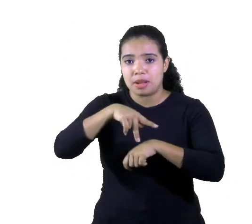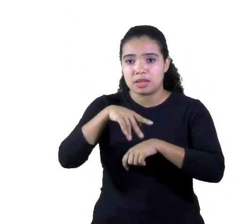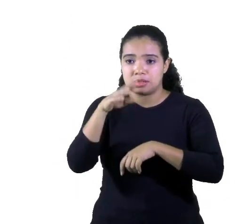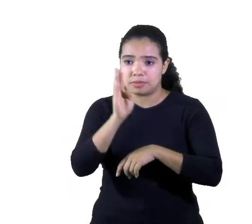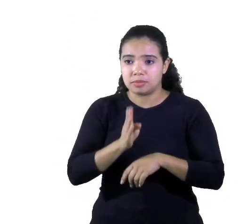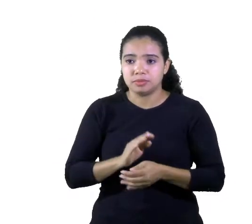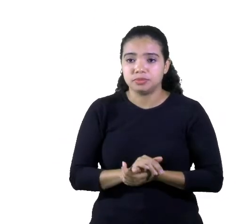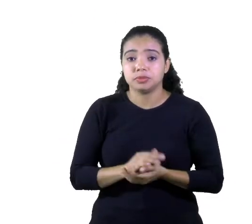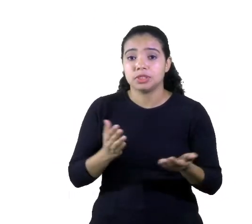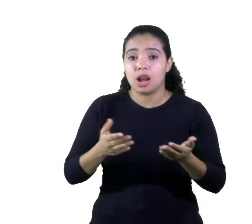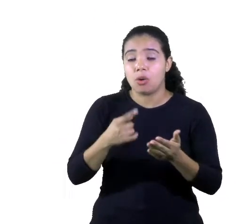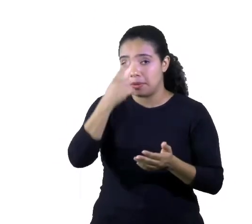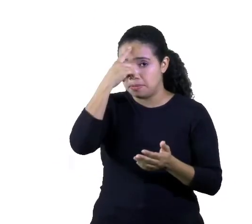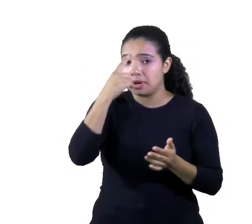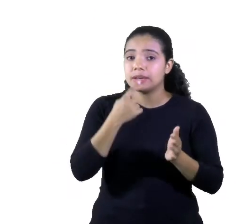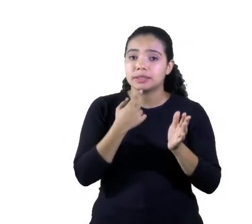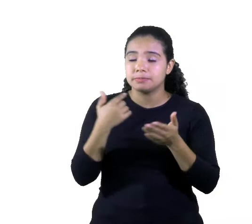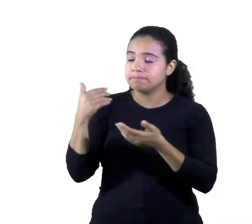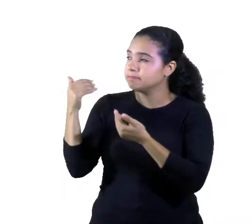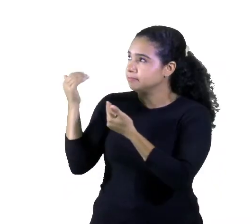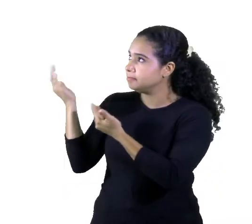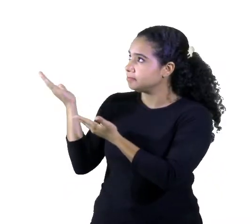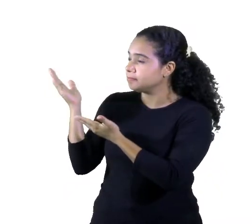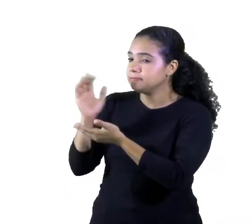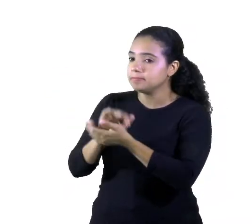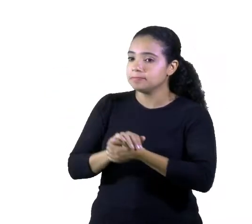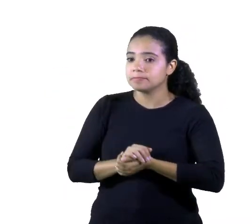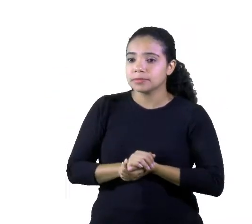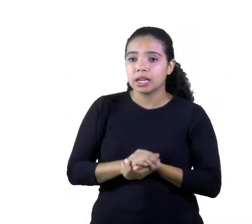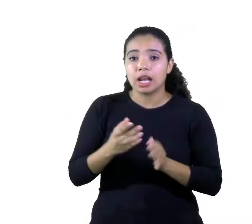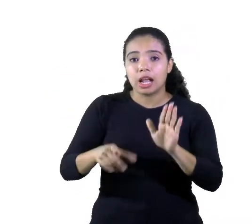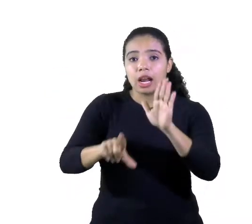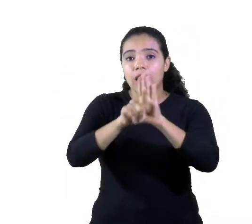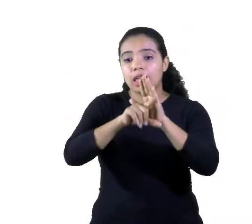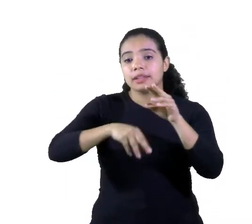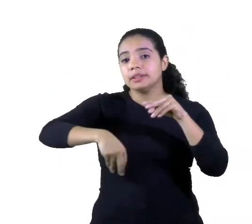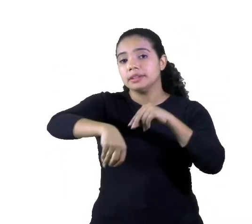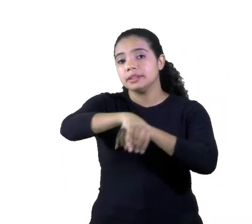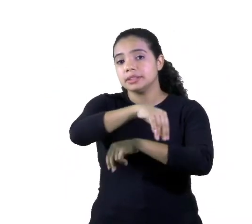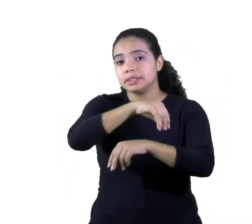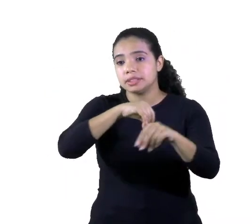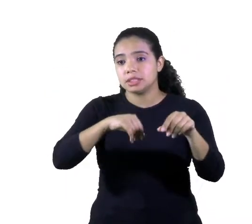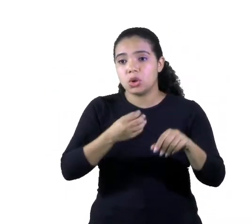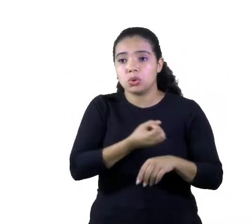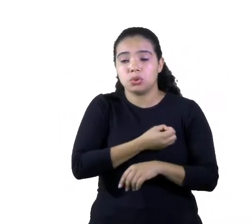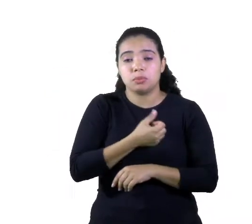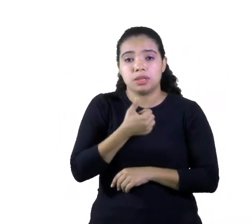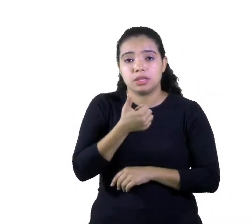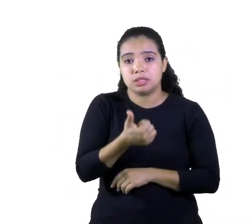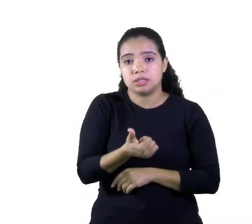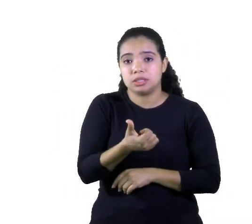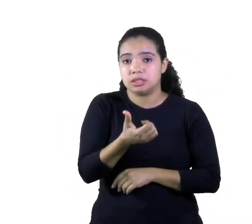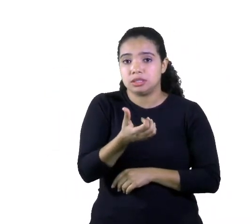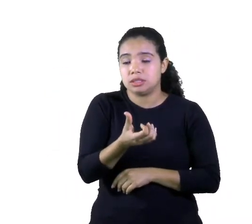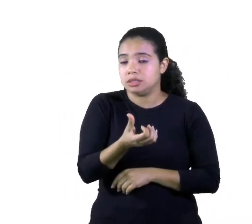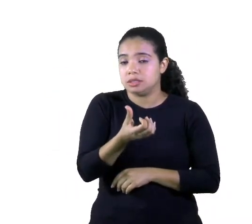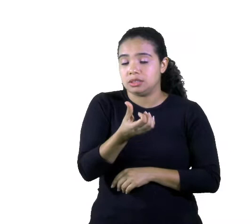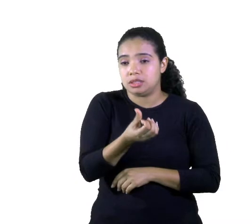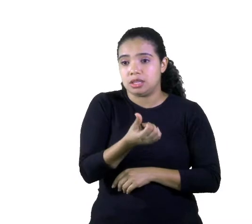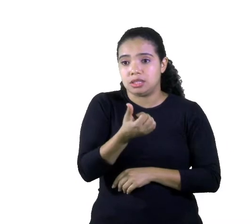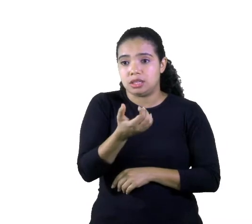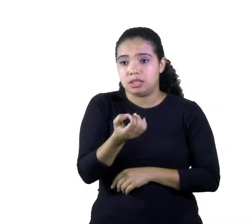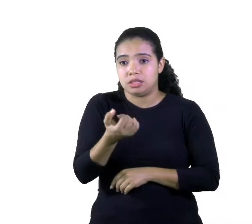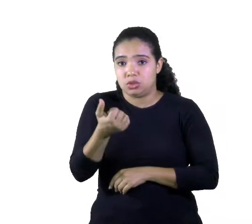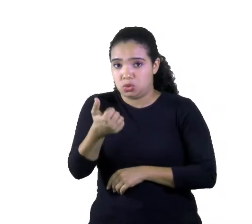imagem aqui na tela sobre a Lei de Terras. É a Lei número 601 do dia 18 de setembro